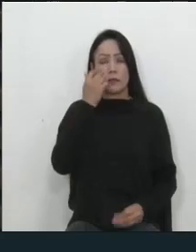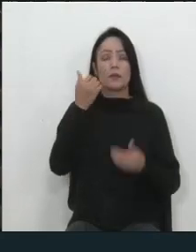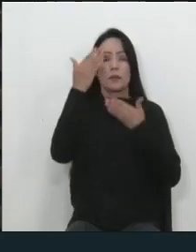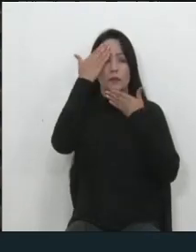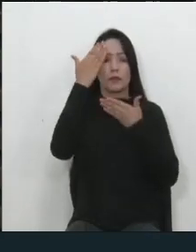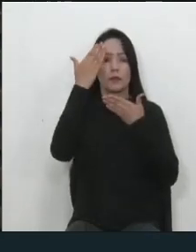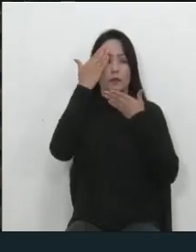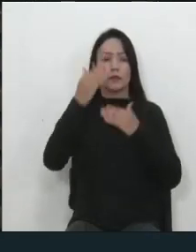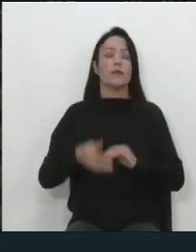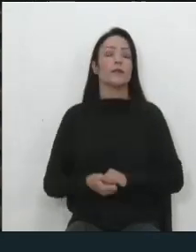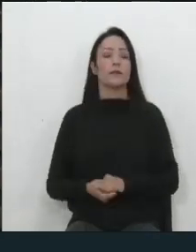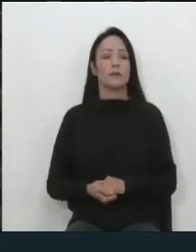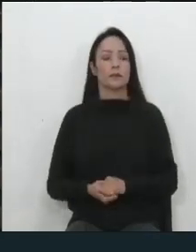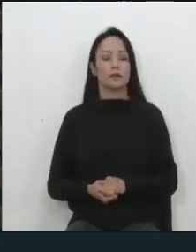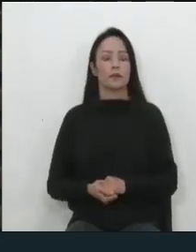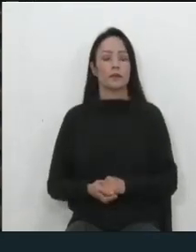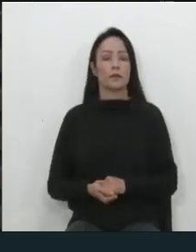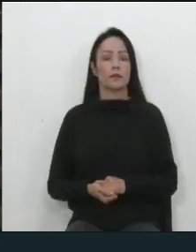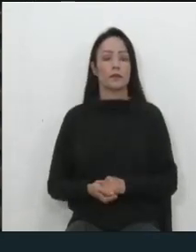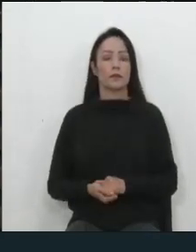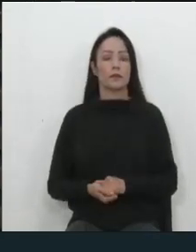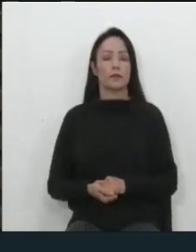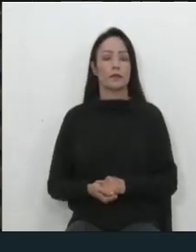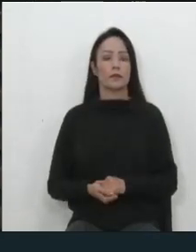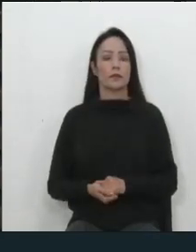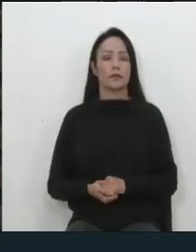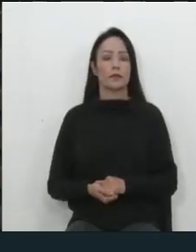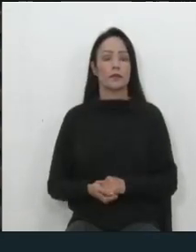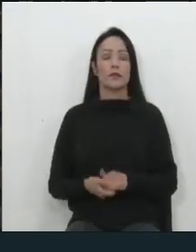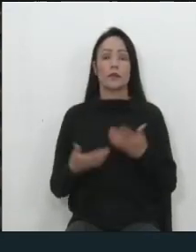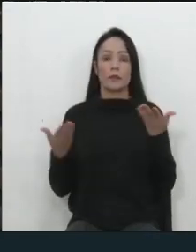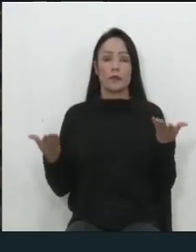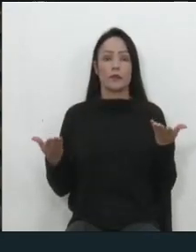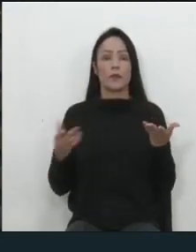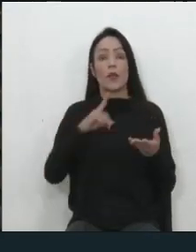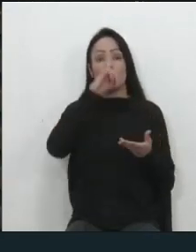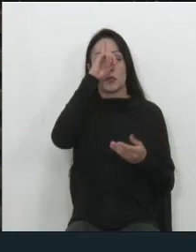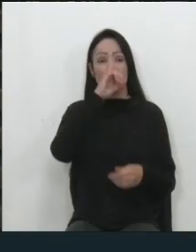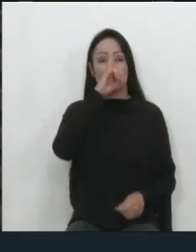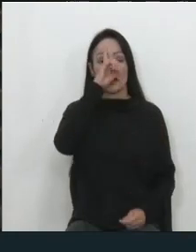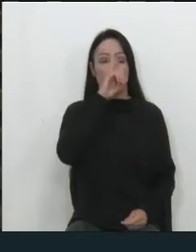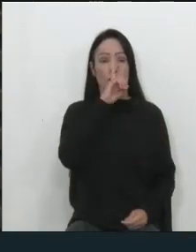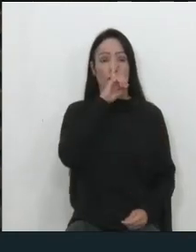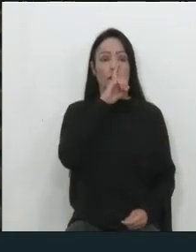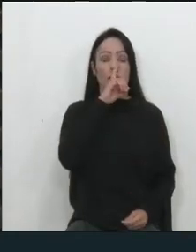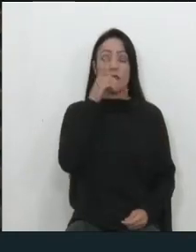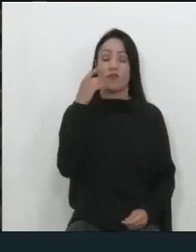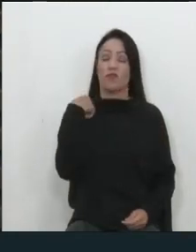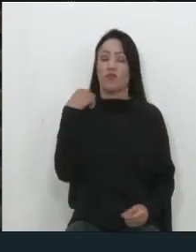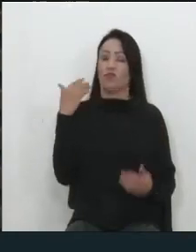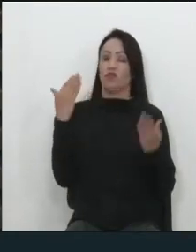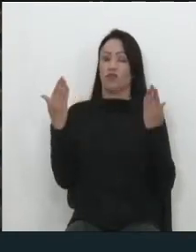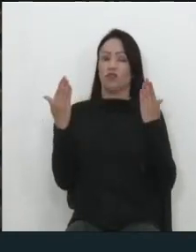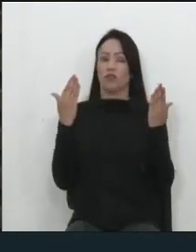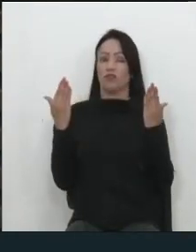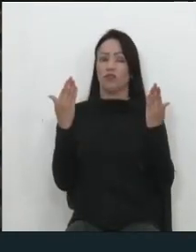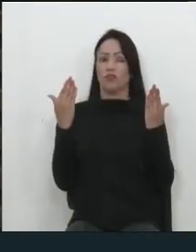muito. Mesmo porque o Estela Maris, a gente sabe que é um hospital que eu duvido que alguém